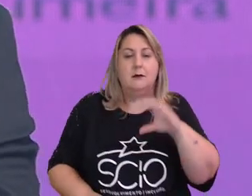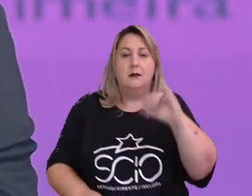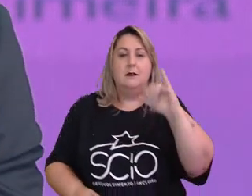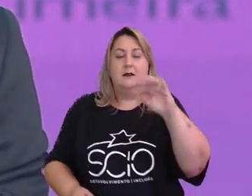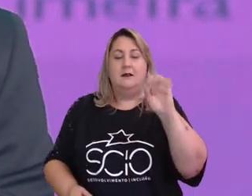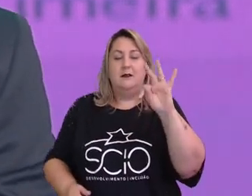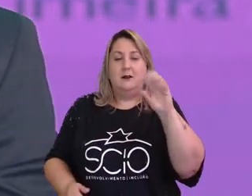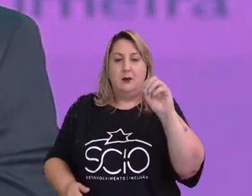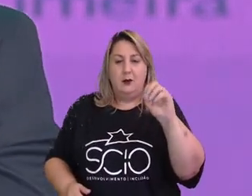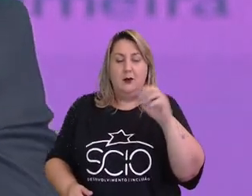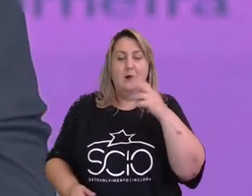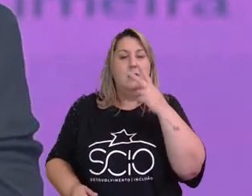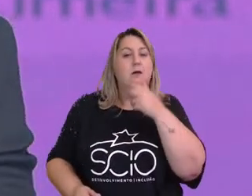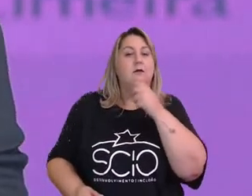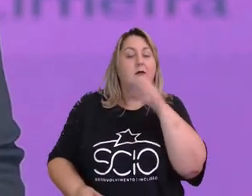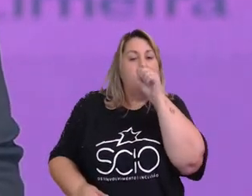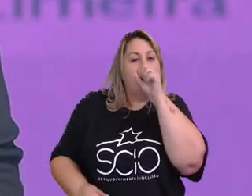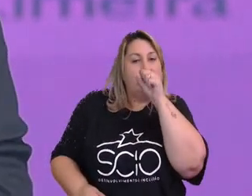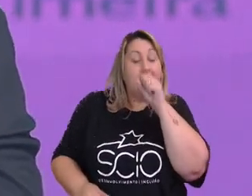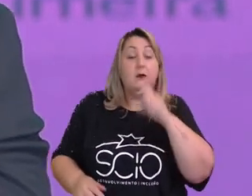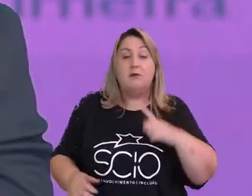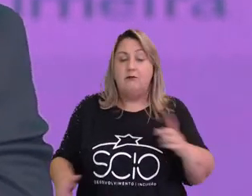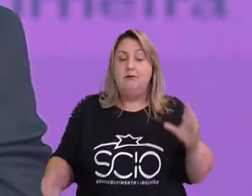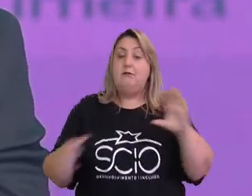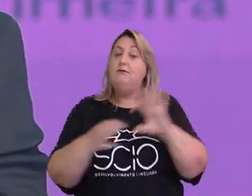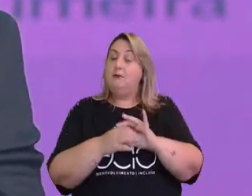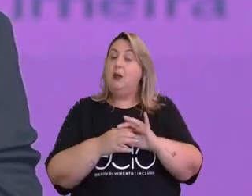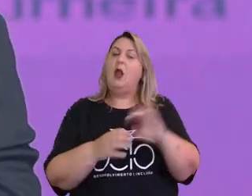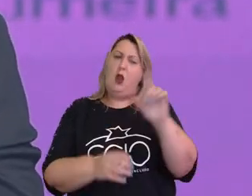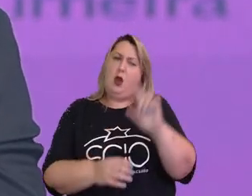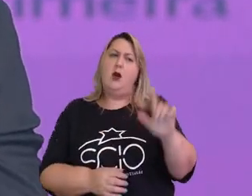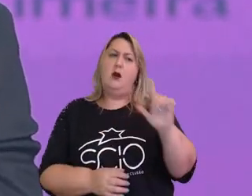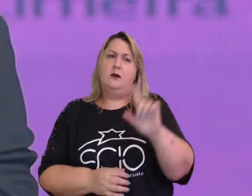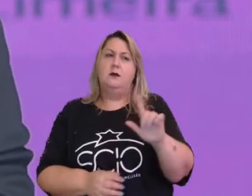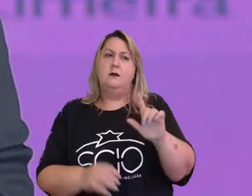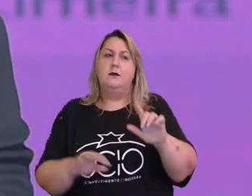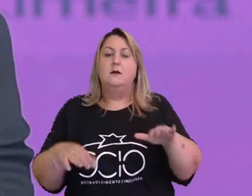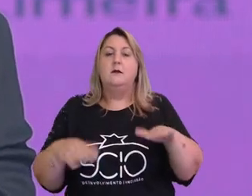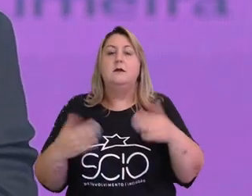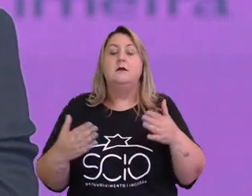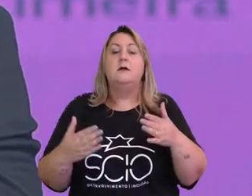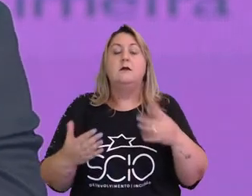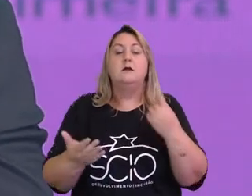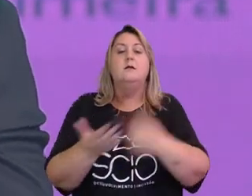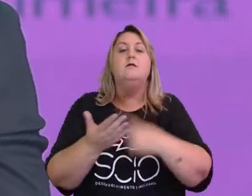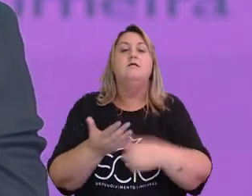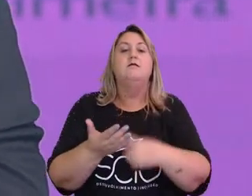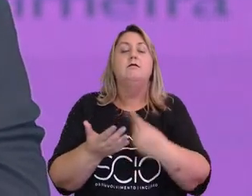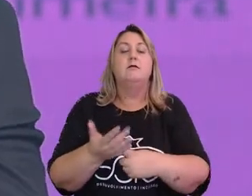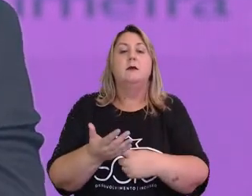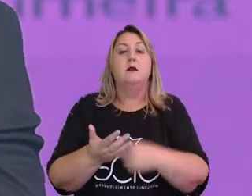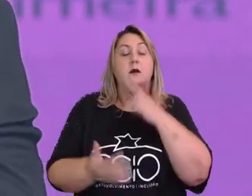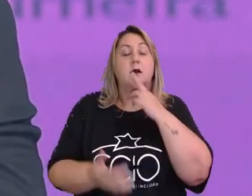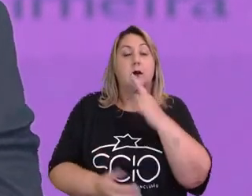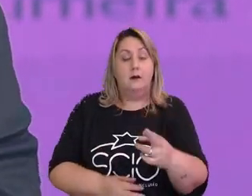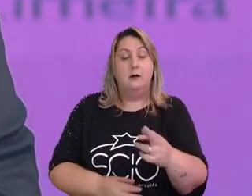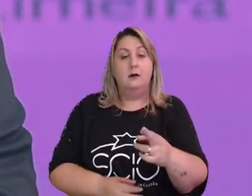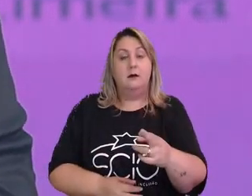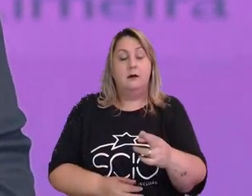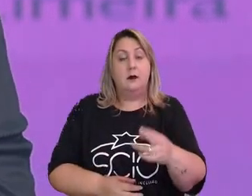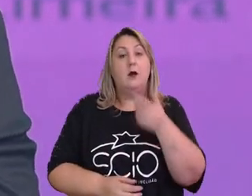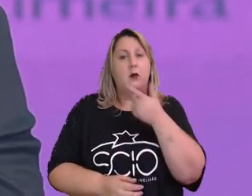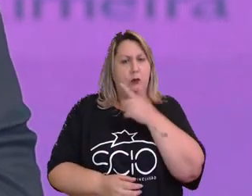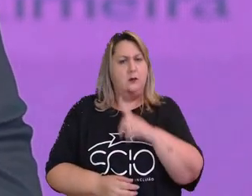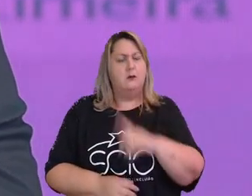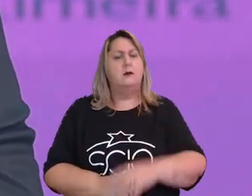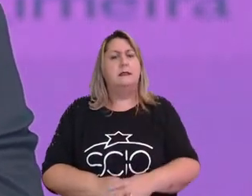CitruSuco demonstrou aí, grande engajamento. E claro, quando faz com comprometimento, os resultados vêm